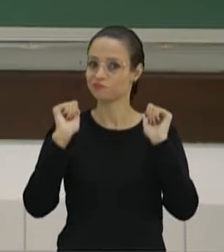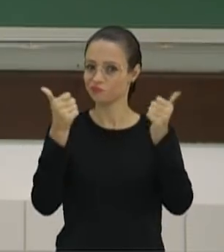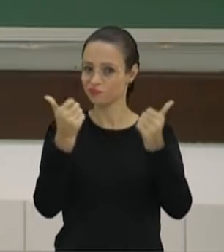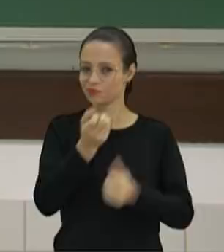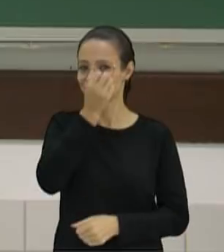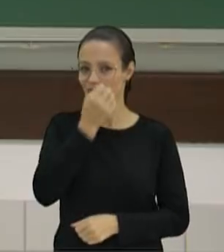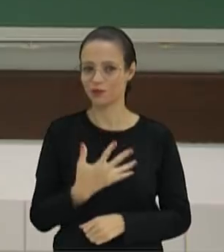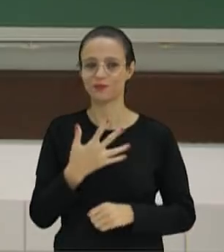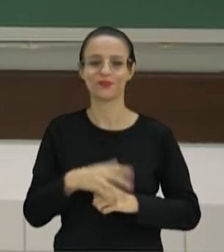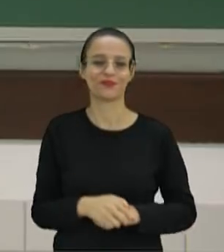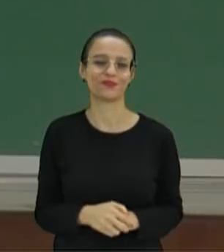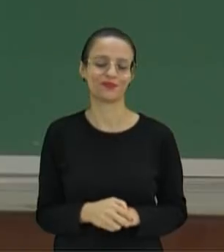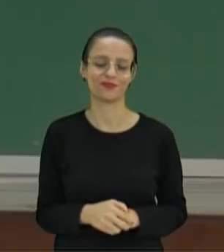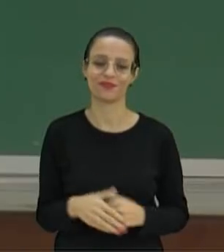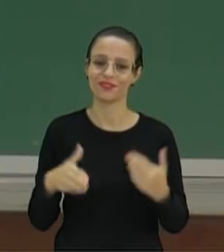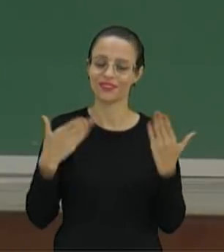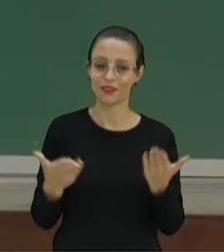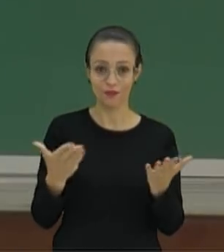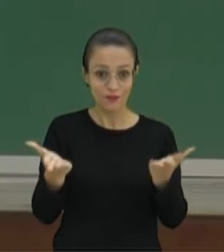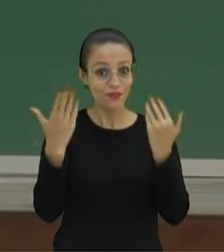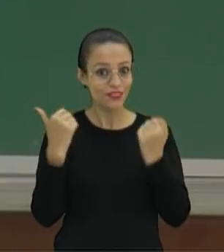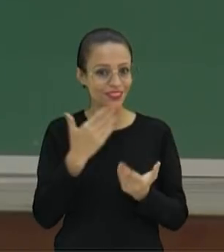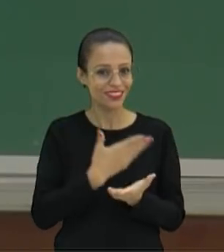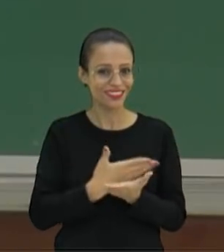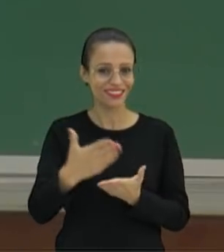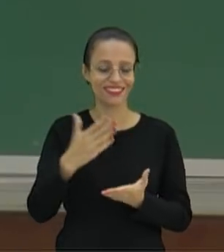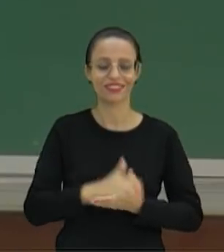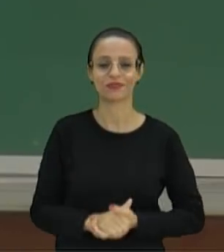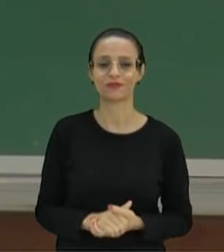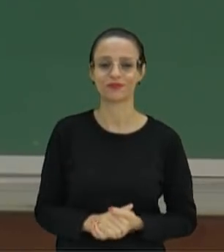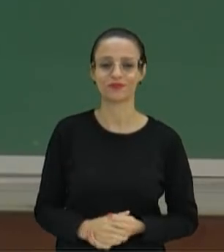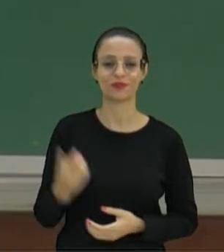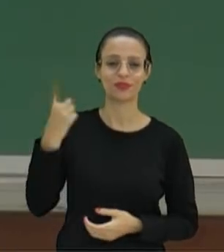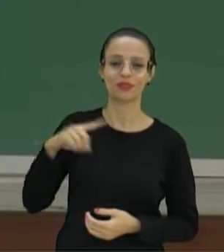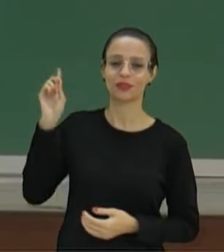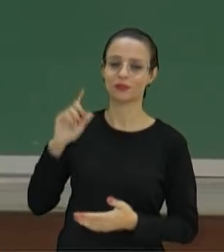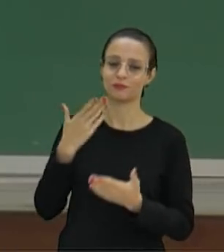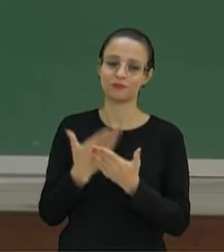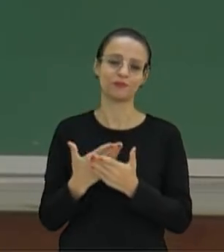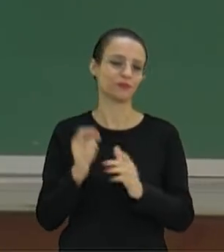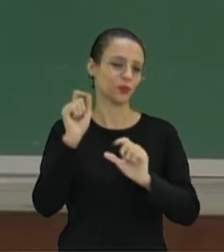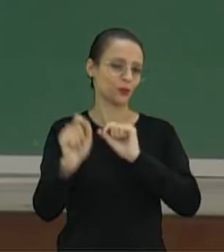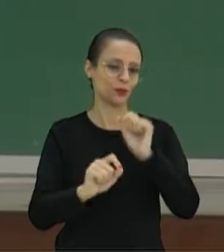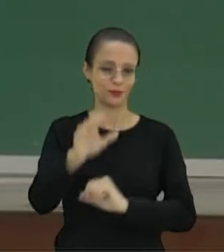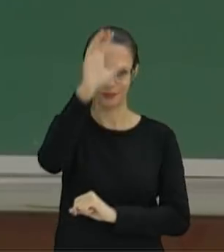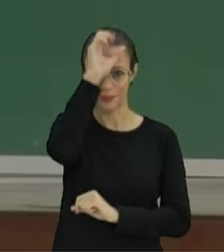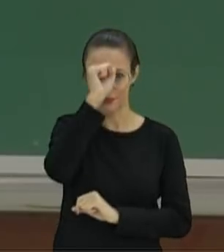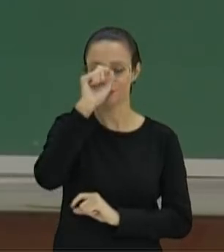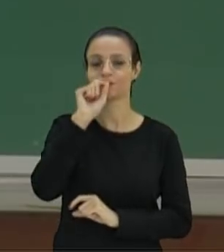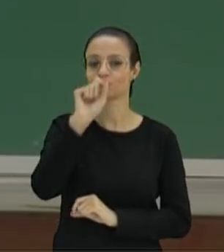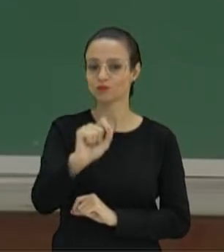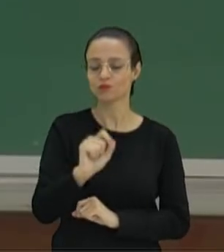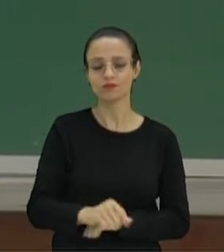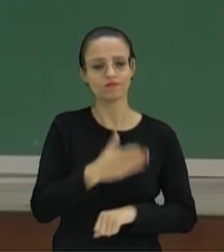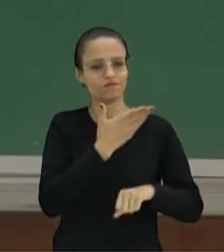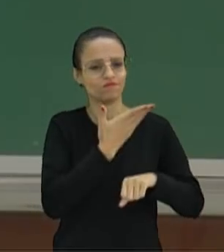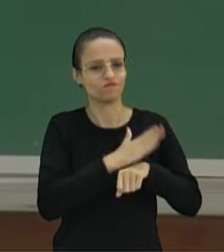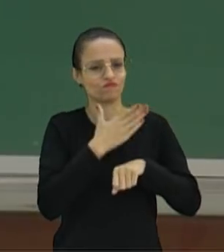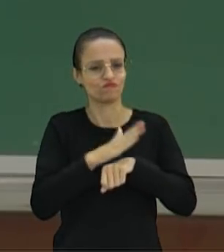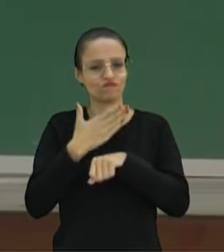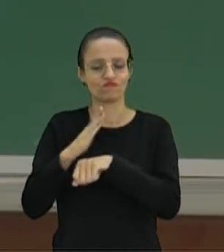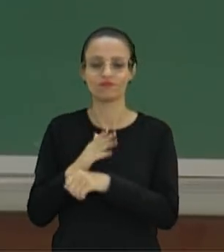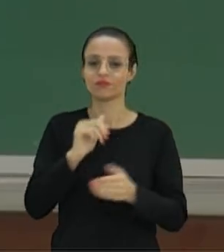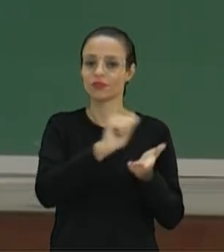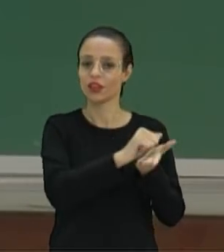bom? Então, vamos começar? O que nós vimos na aula anterior? Na aula anterior, nós resolvemos várias situações